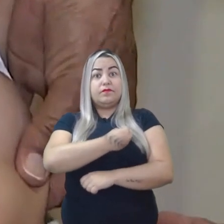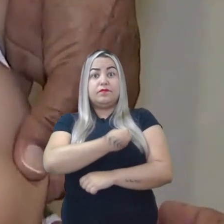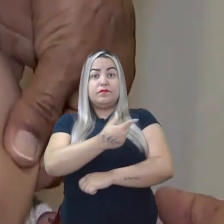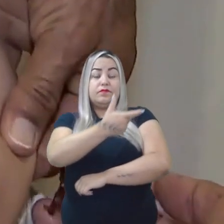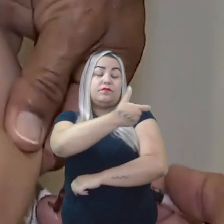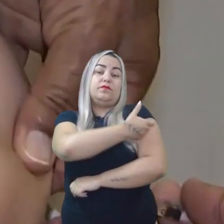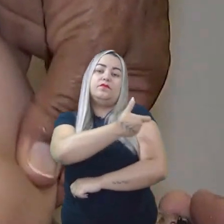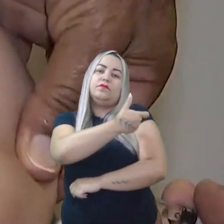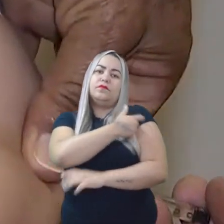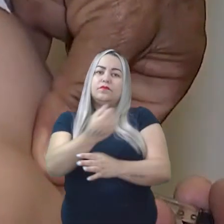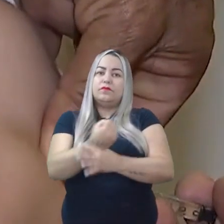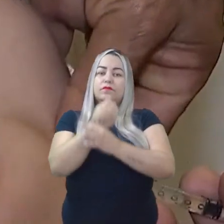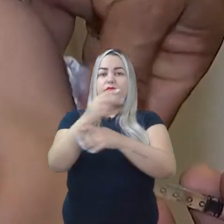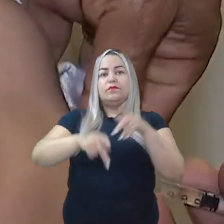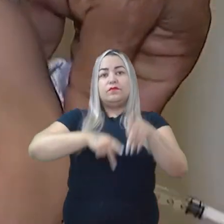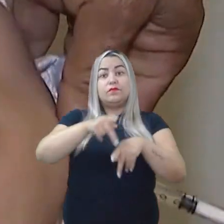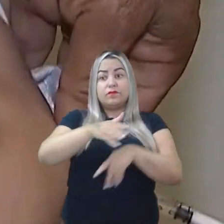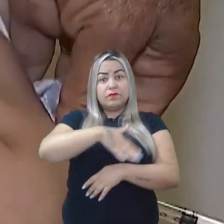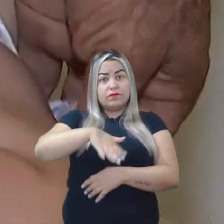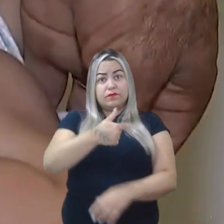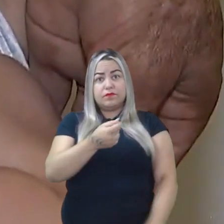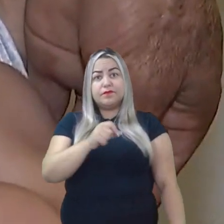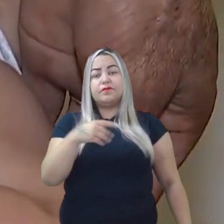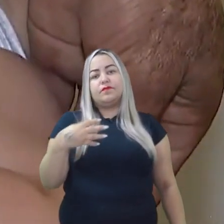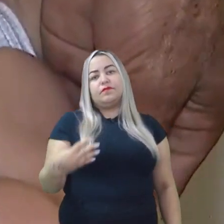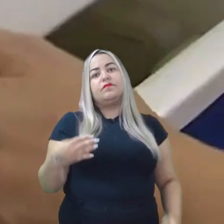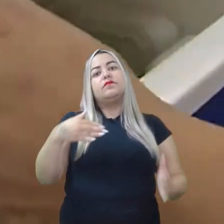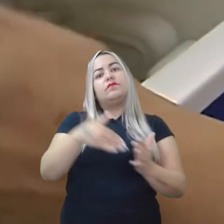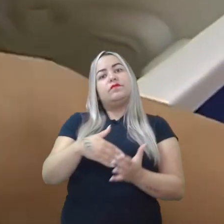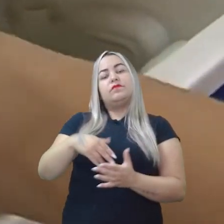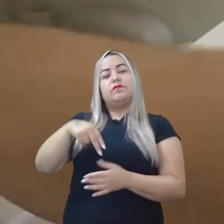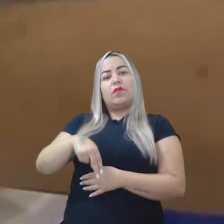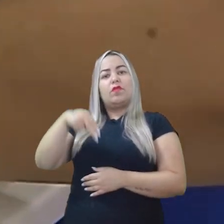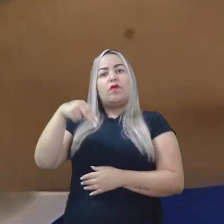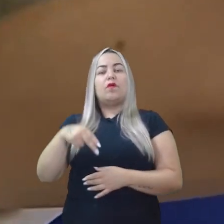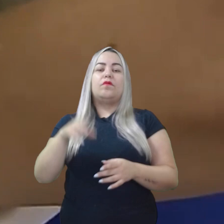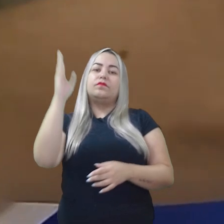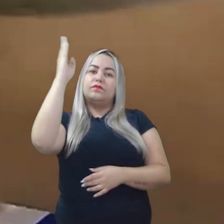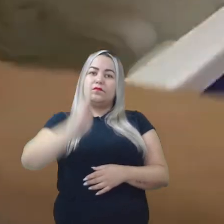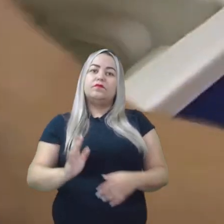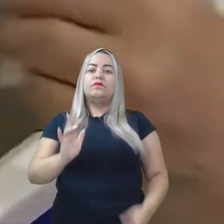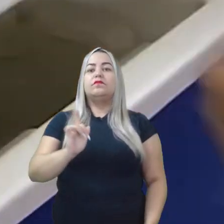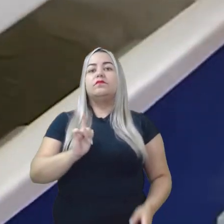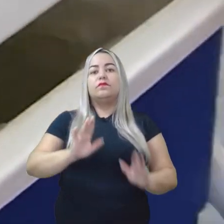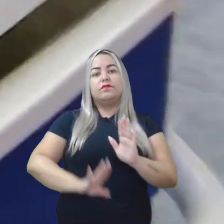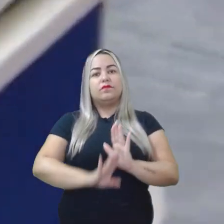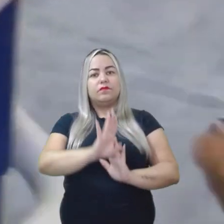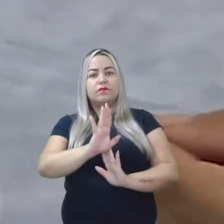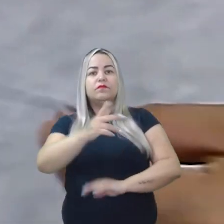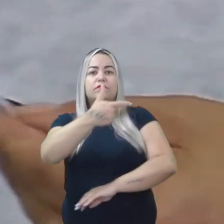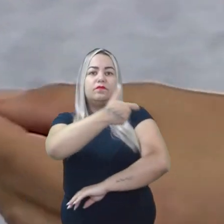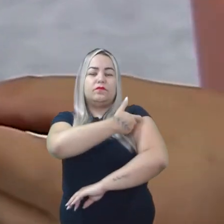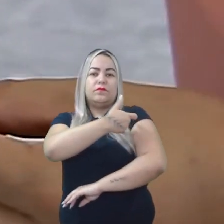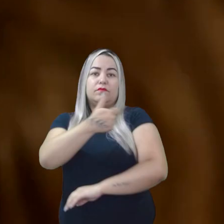visam ampliar o acesso às vacinas e garantir a segurança da população. Em 2024, até novembro, o Brasil já